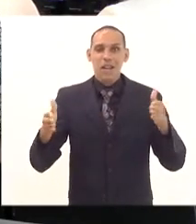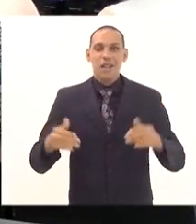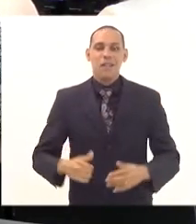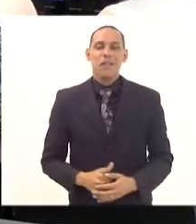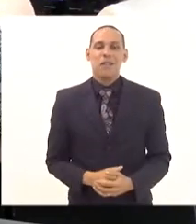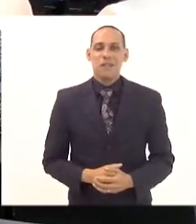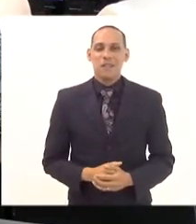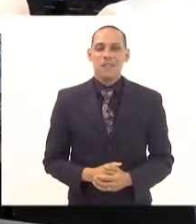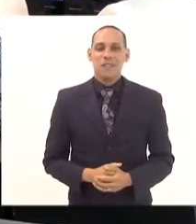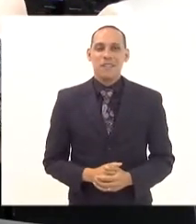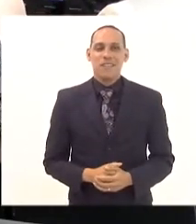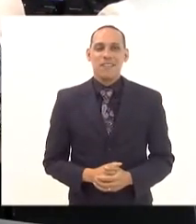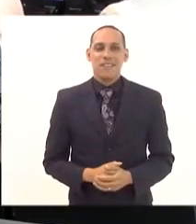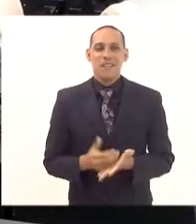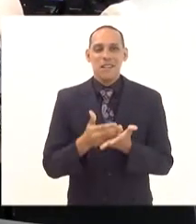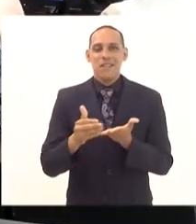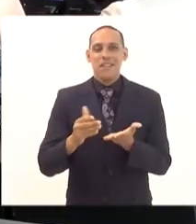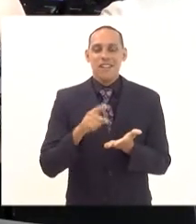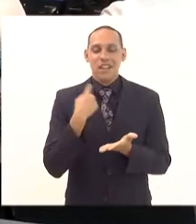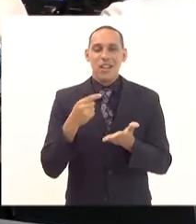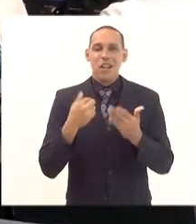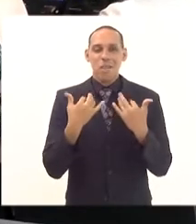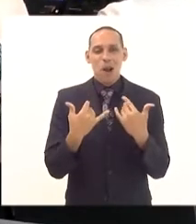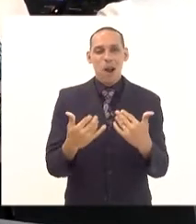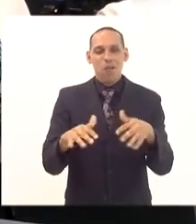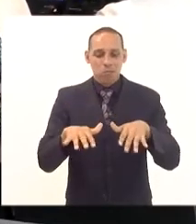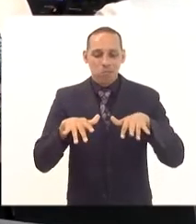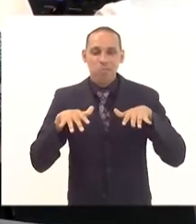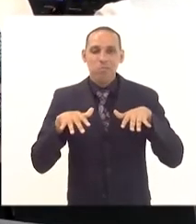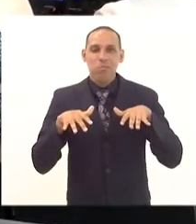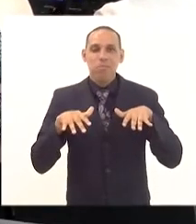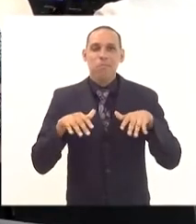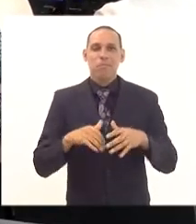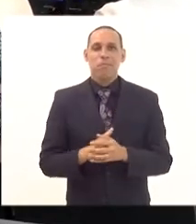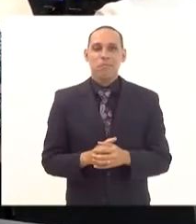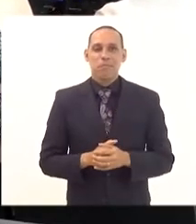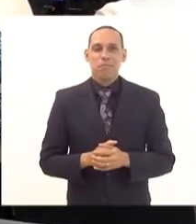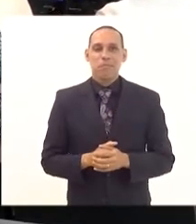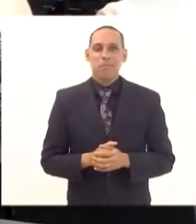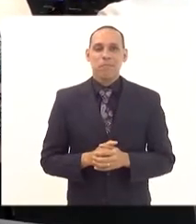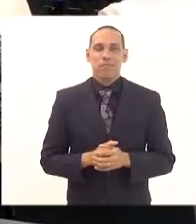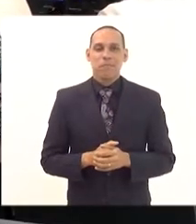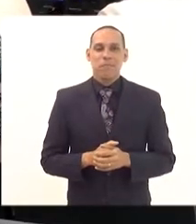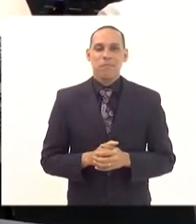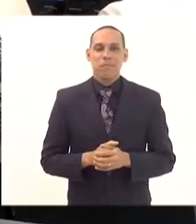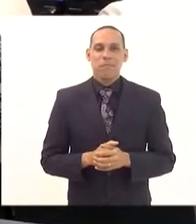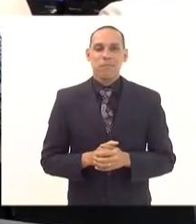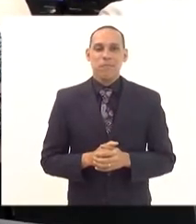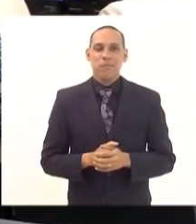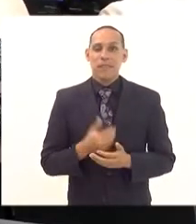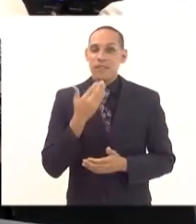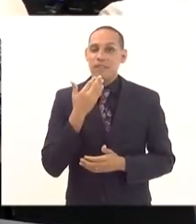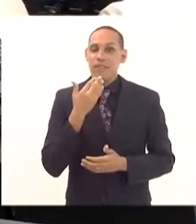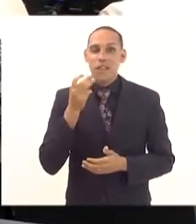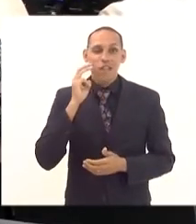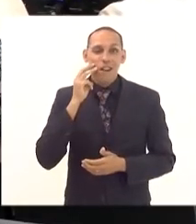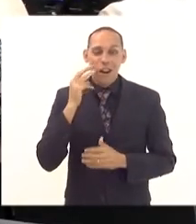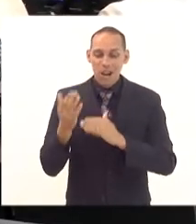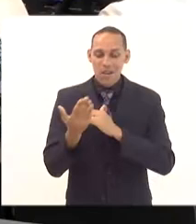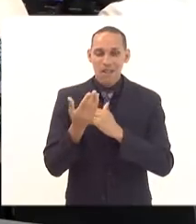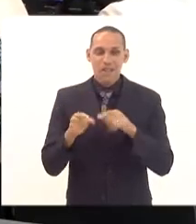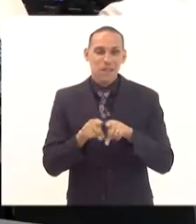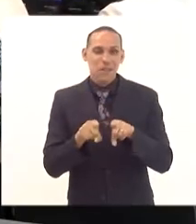A nossa audiência pública de hoje o dia que ajuda do valdec